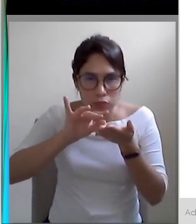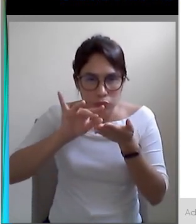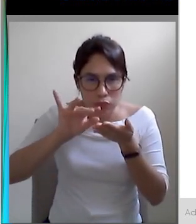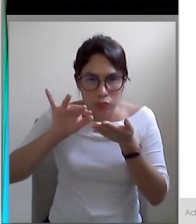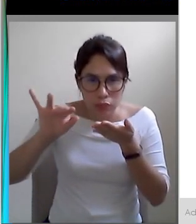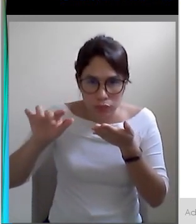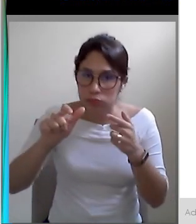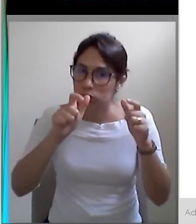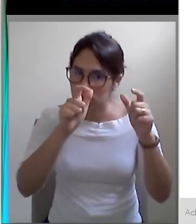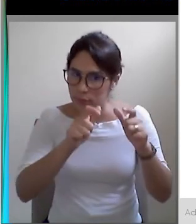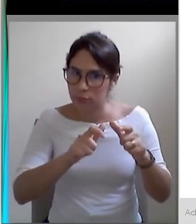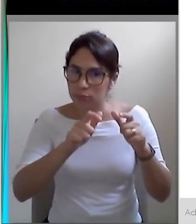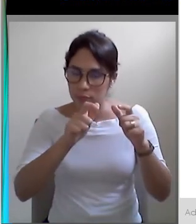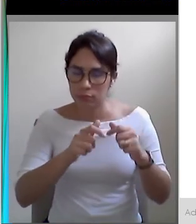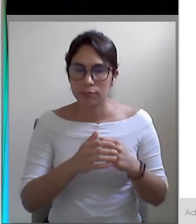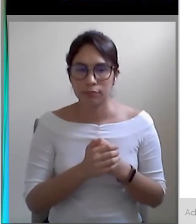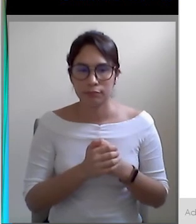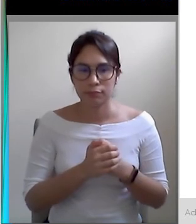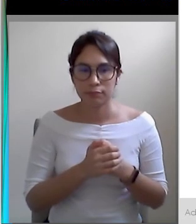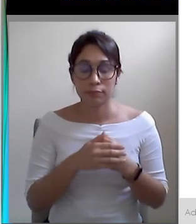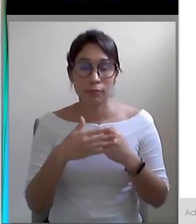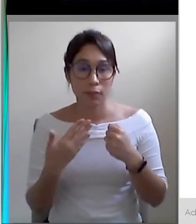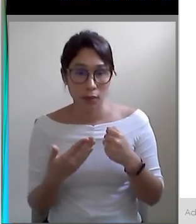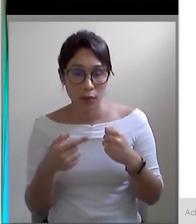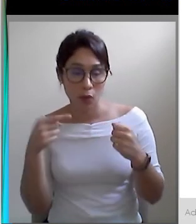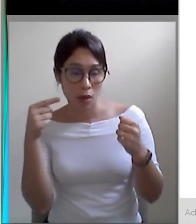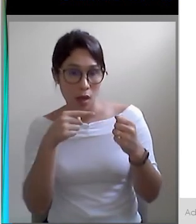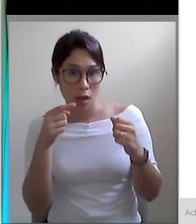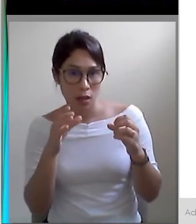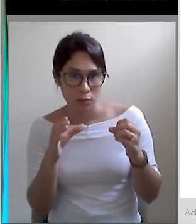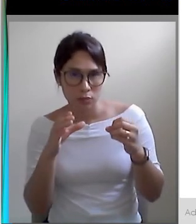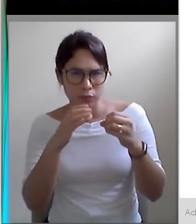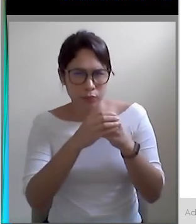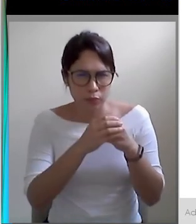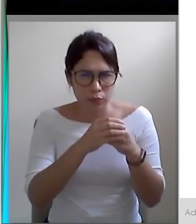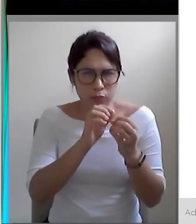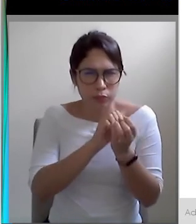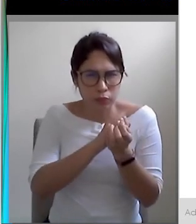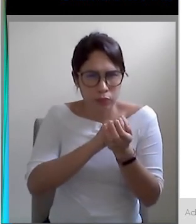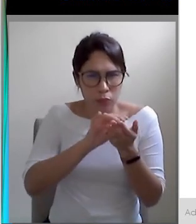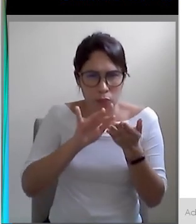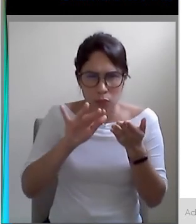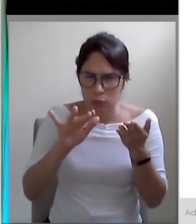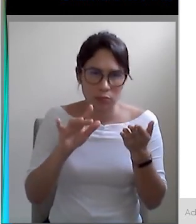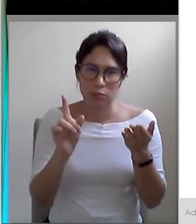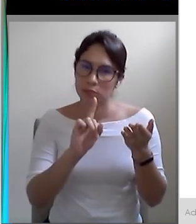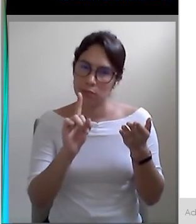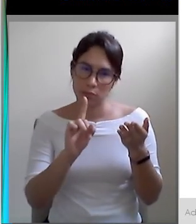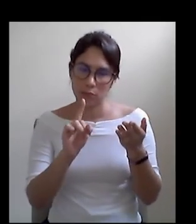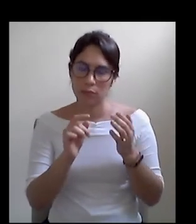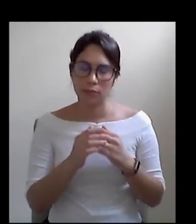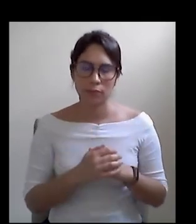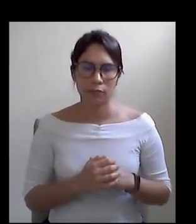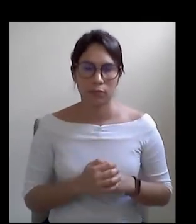liberação dos grânulos. Sendo assim, as plaquetas não degranulam por exocitose.